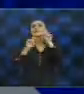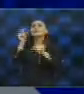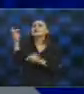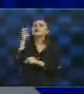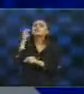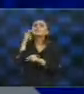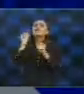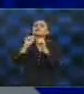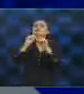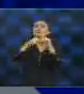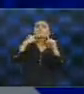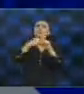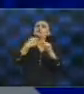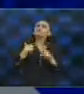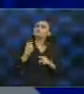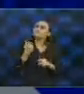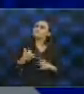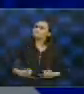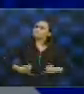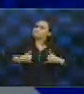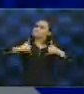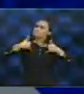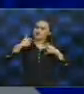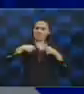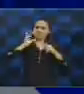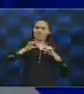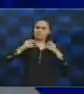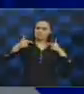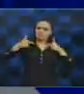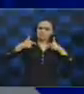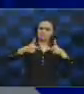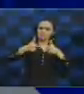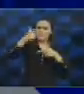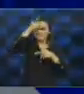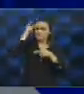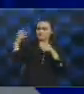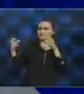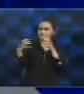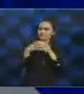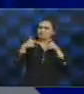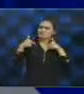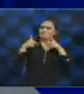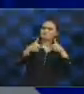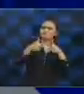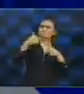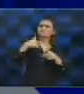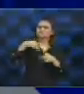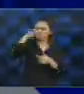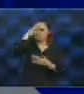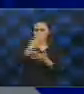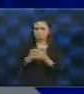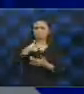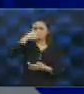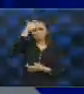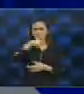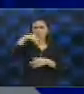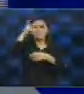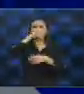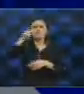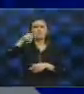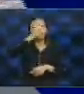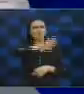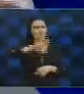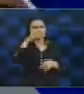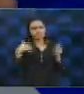a mais, porque eu estou muito orgulhoso do que fiz e muito orgulhoso das pessoas que trabalham comigo. Eu sou devedor eterno dos professores e professoras